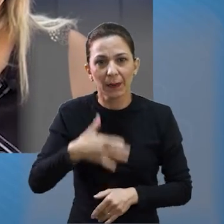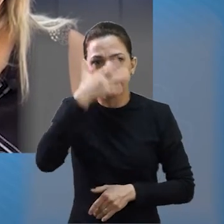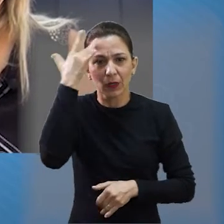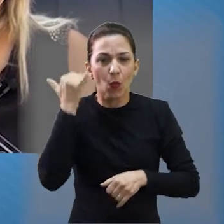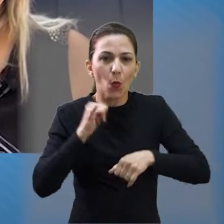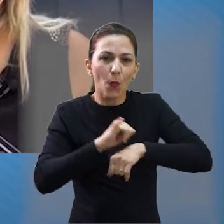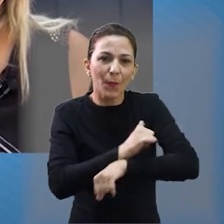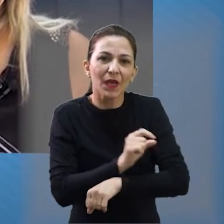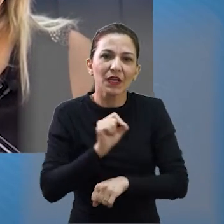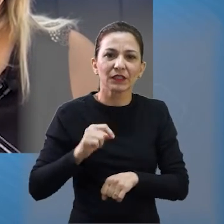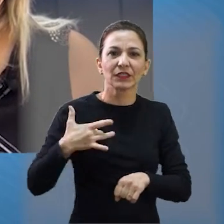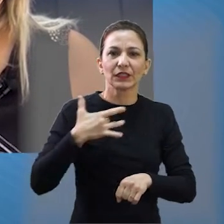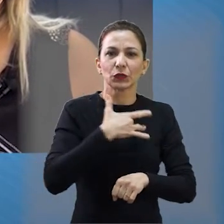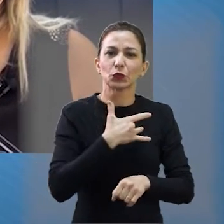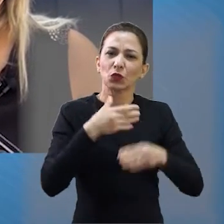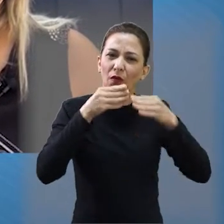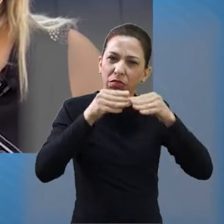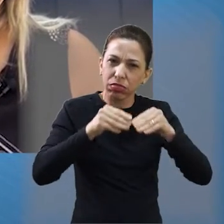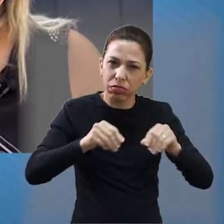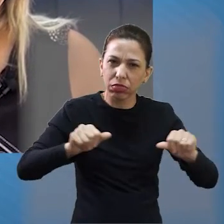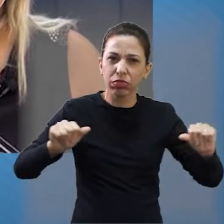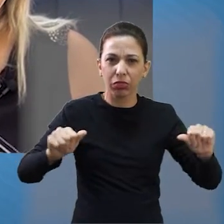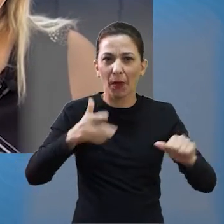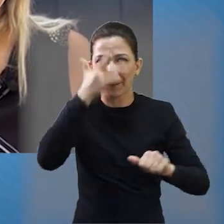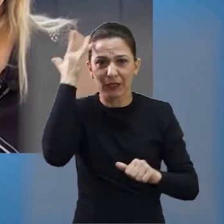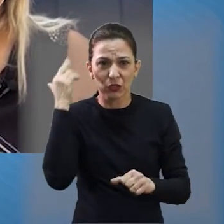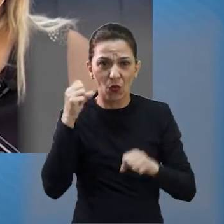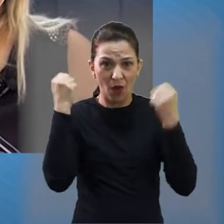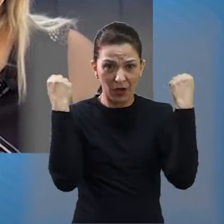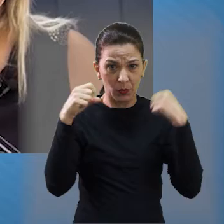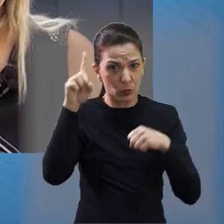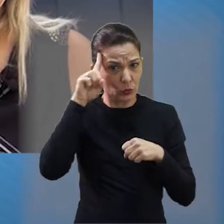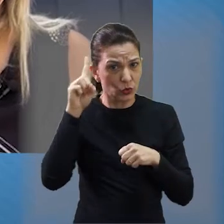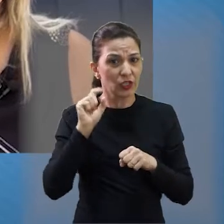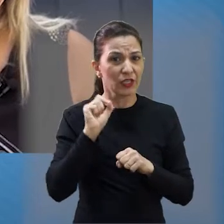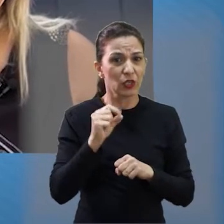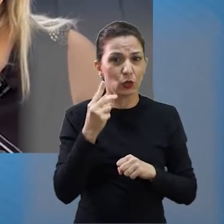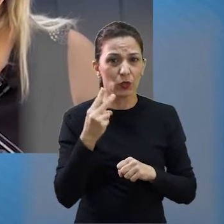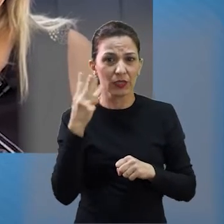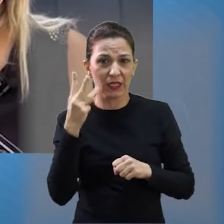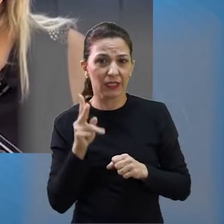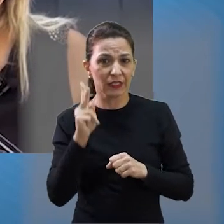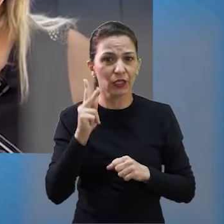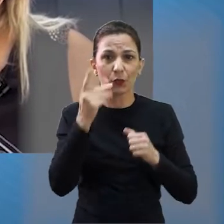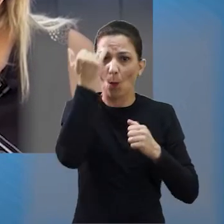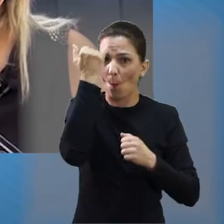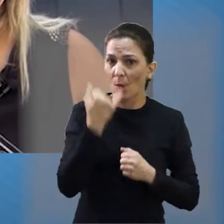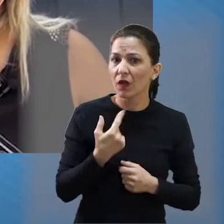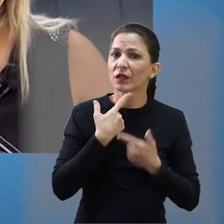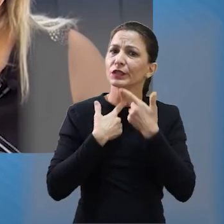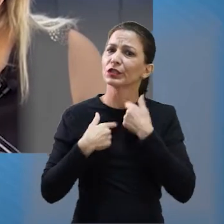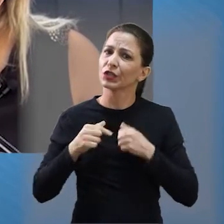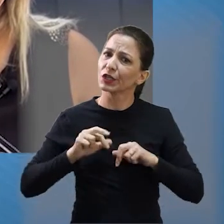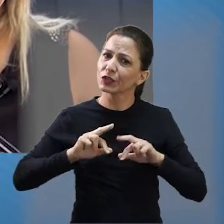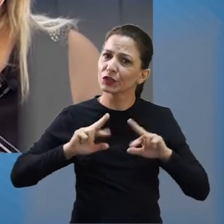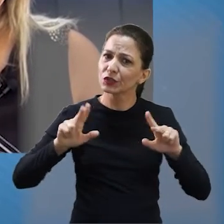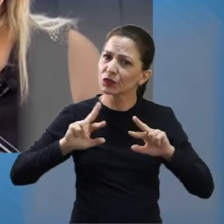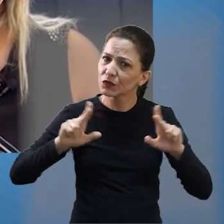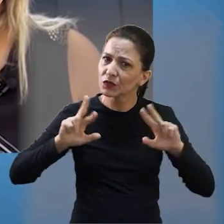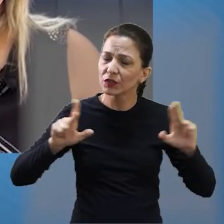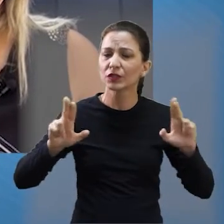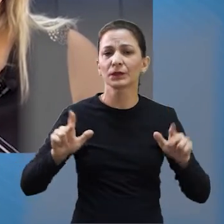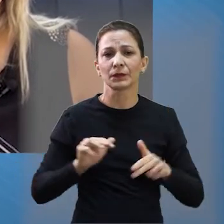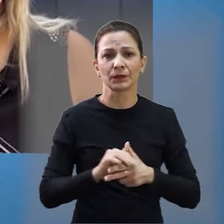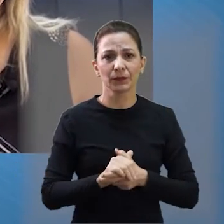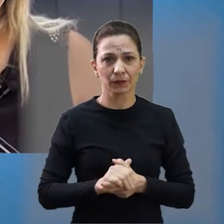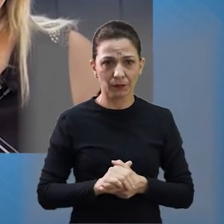não está falando daquela pessoa que vai para a academia todos os dias e quer perder 2, 3 quilinhos, nós estamos falando de pessoas que têm índice de obesidade